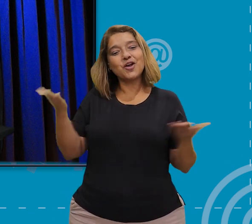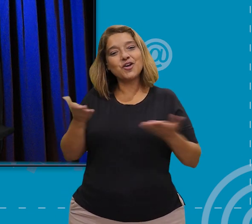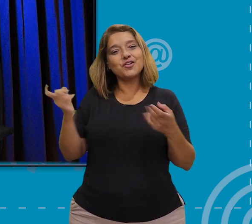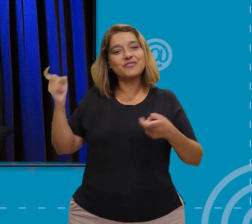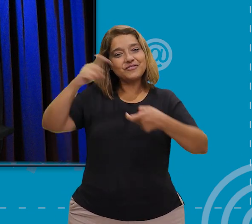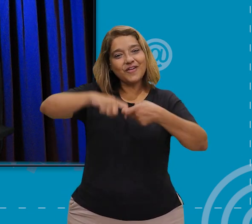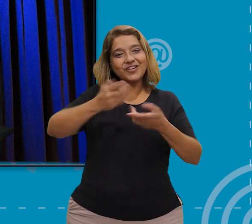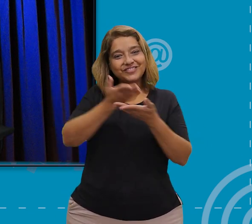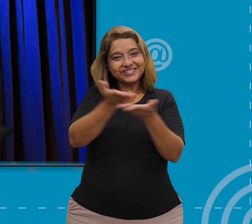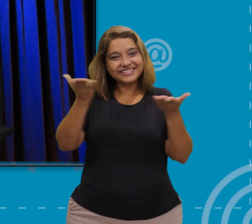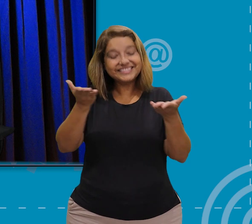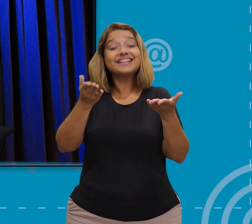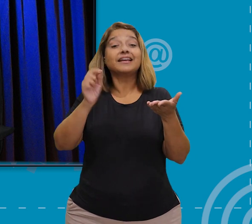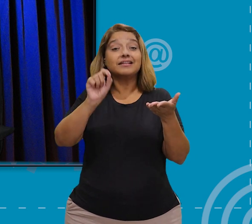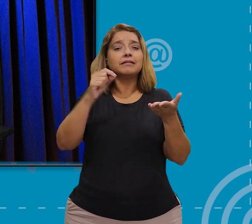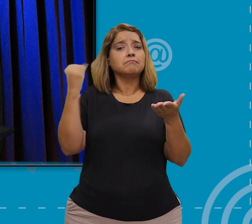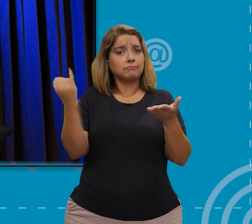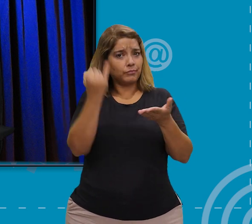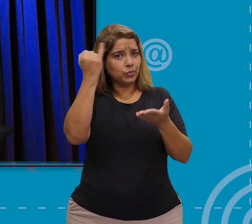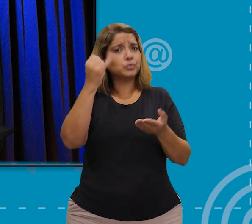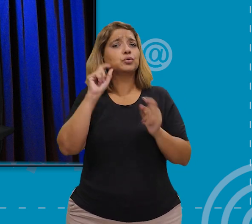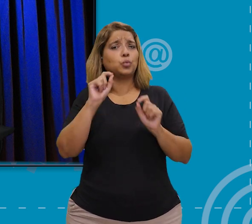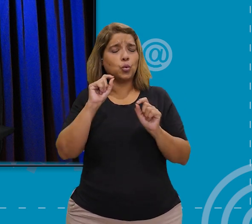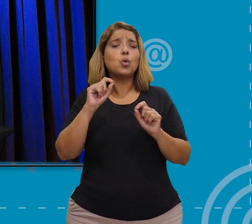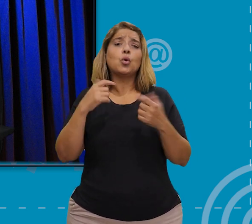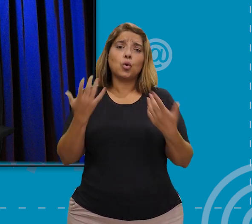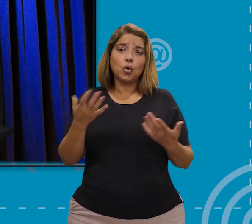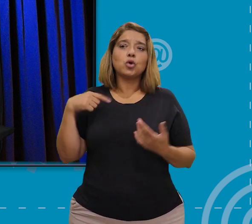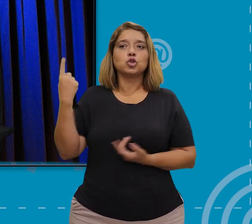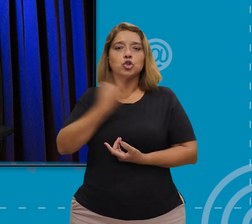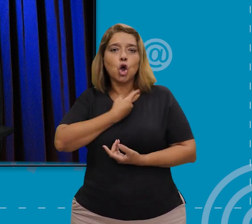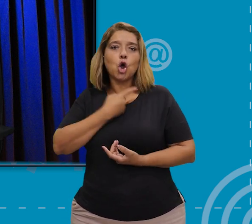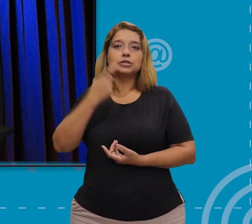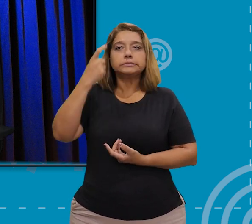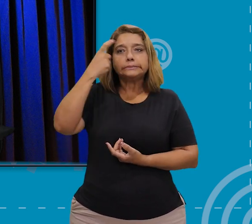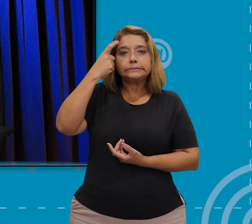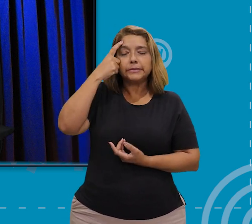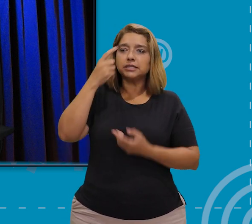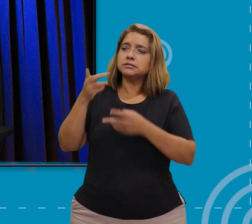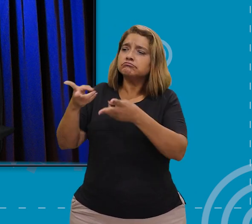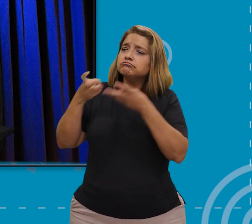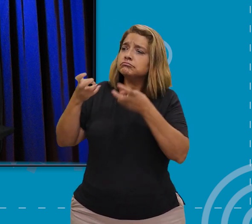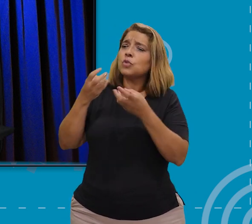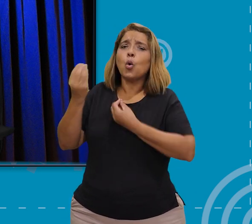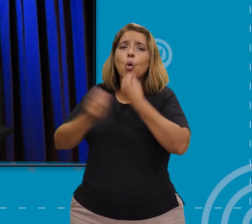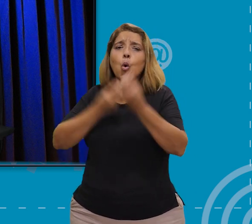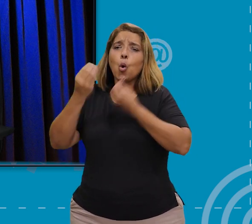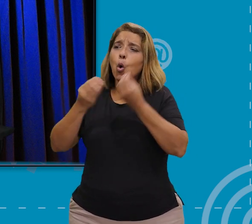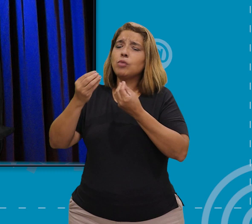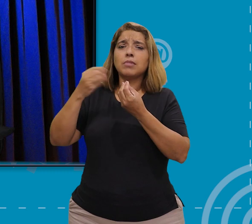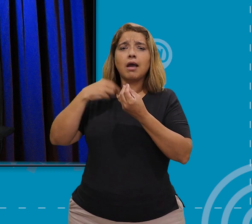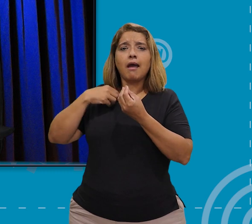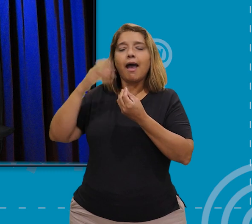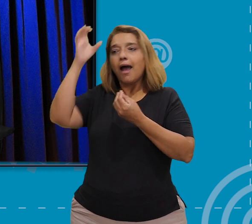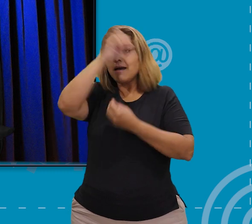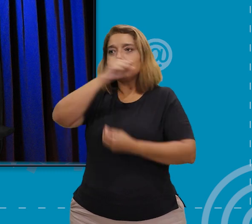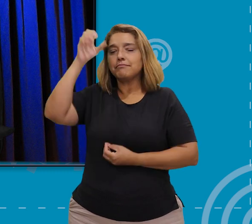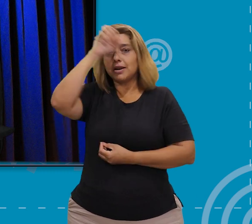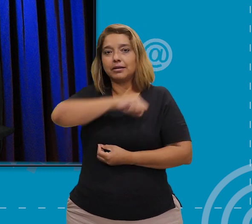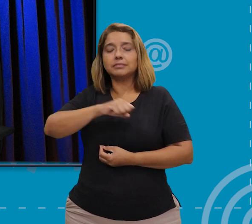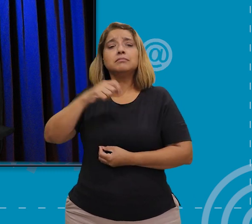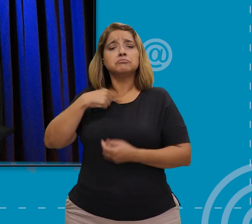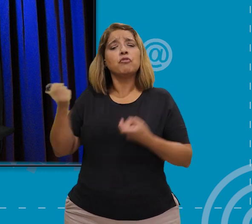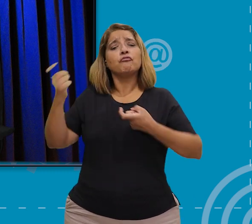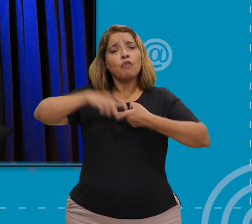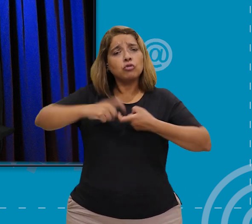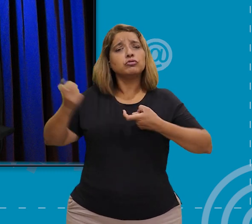A gente volta com você no estúdio, né? É importante que a gente abstraia ao máximo desse assunto. Você pode voltar outras